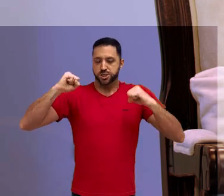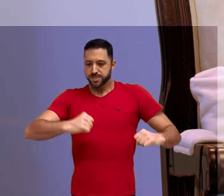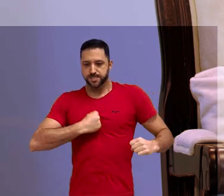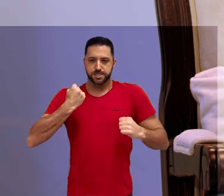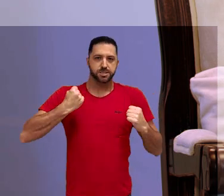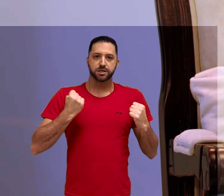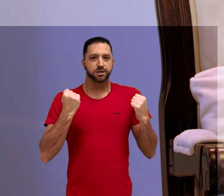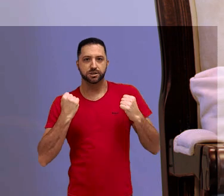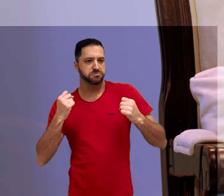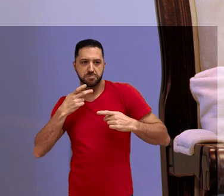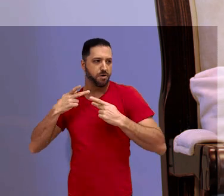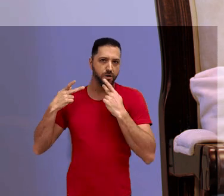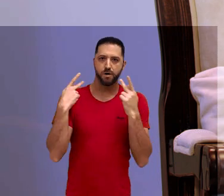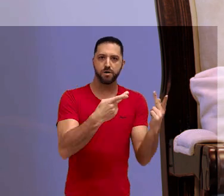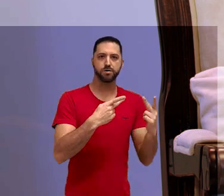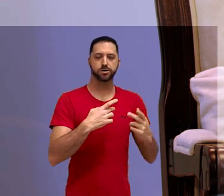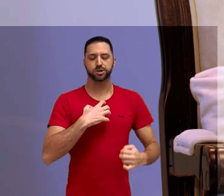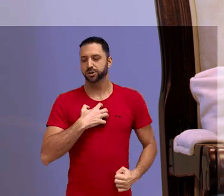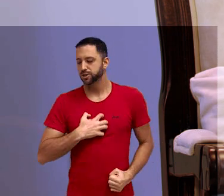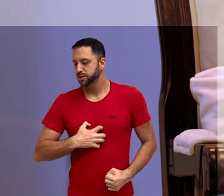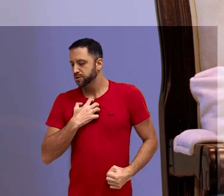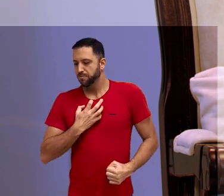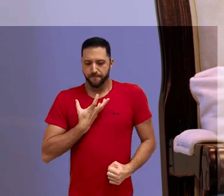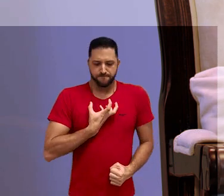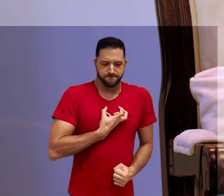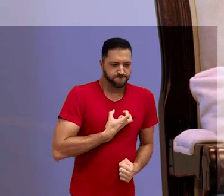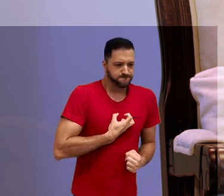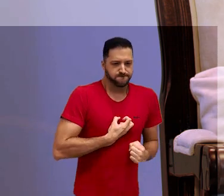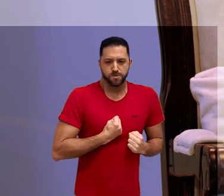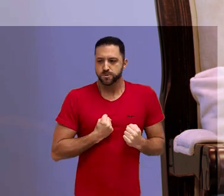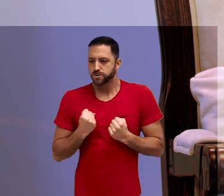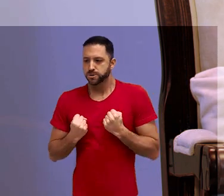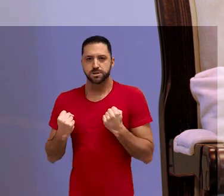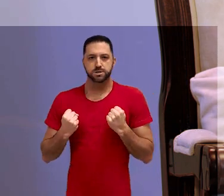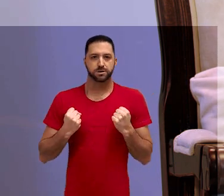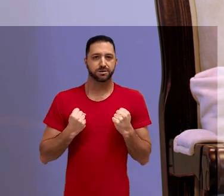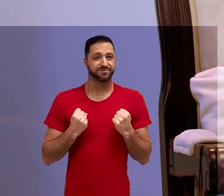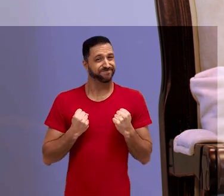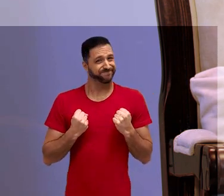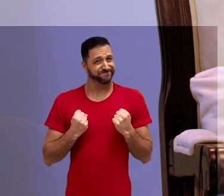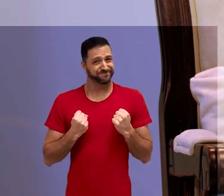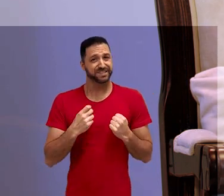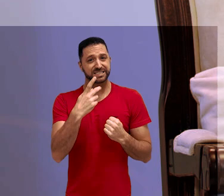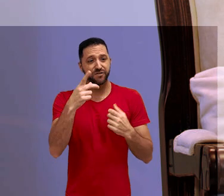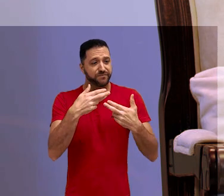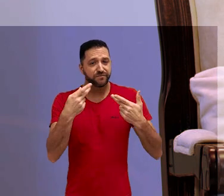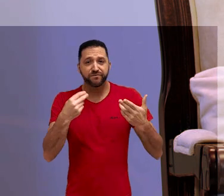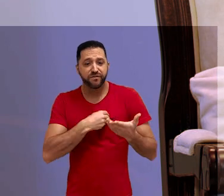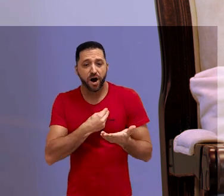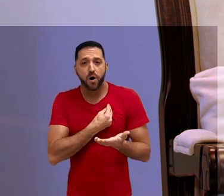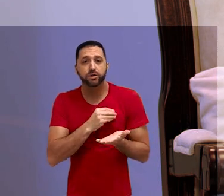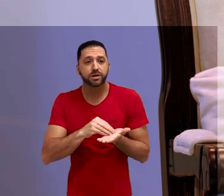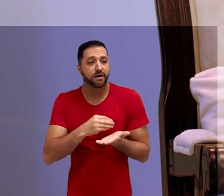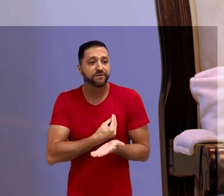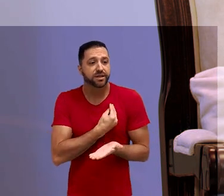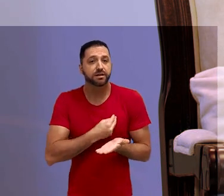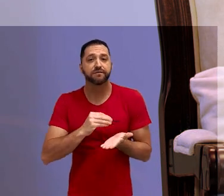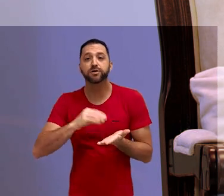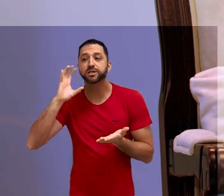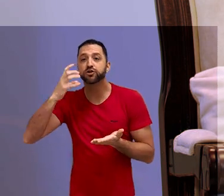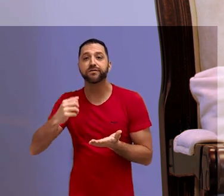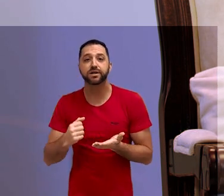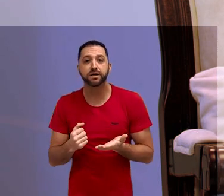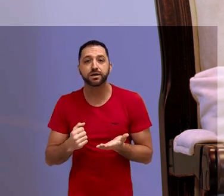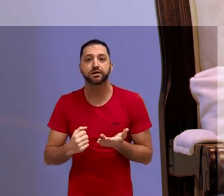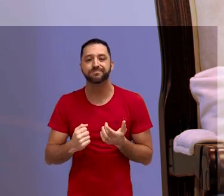Ansiedade, aquele estado de depressão, você não conseguir lidar com raiva, sabe, com angústia. O que tudo